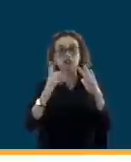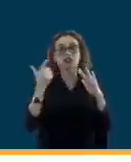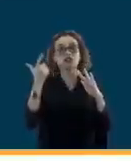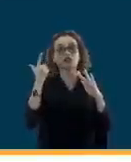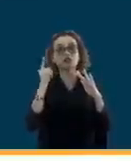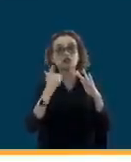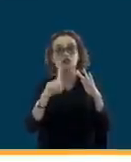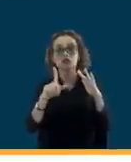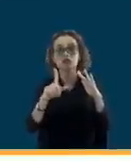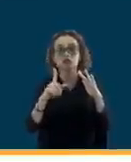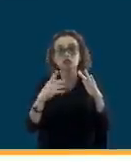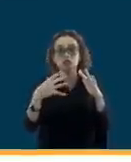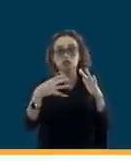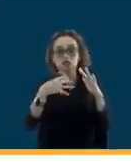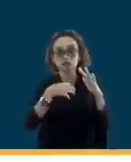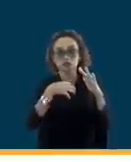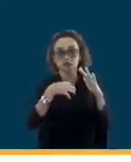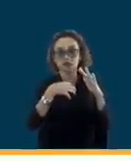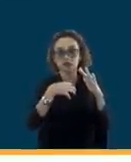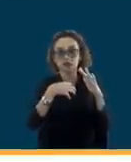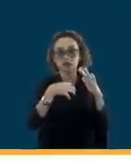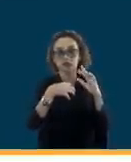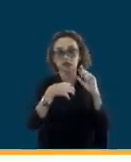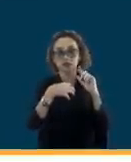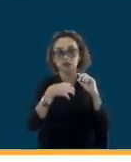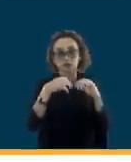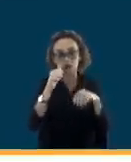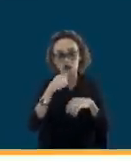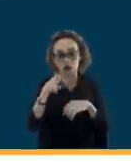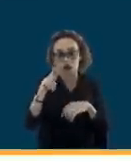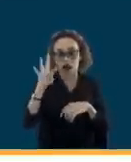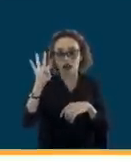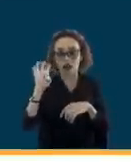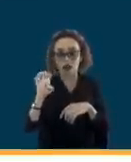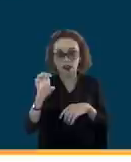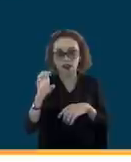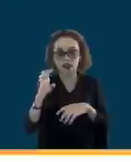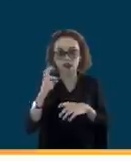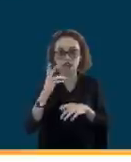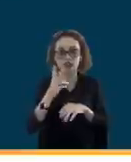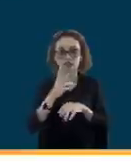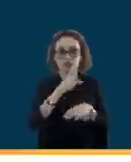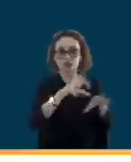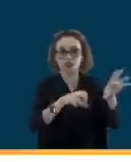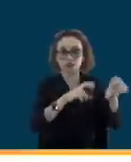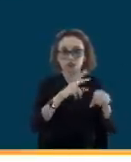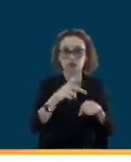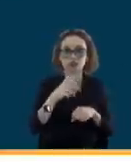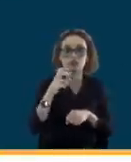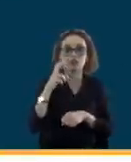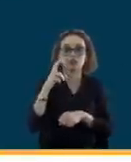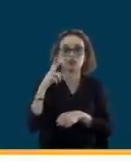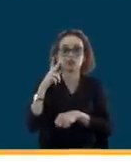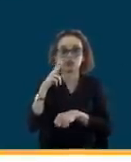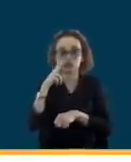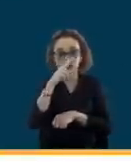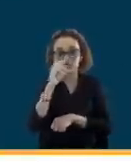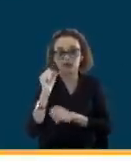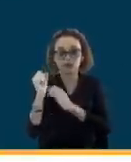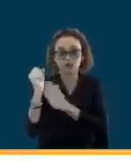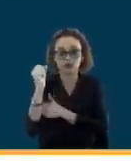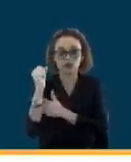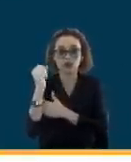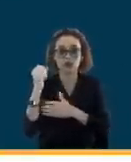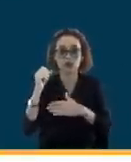da sensibilidade das nossas artes, buscando força na nossa diversidade, buscando força nas nossas